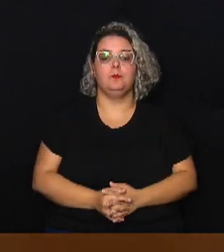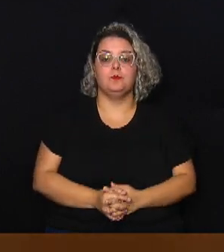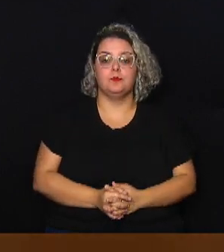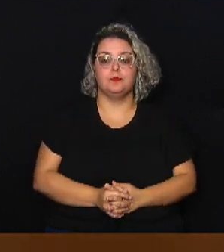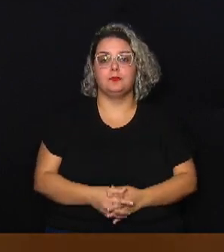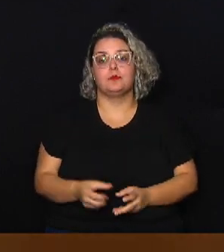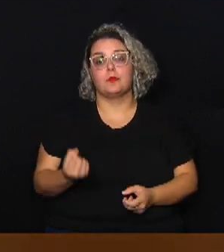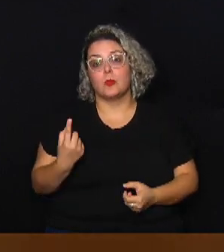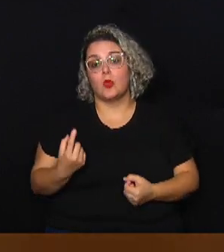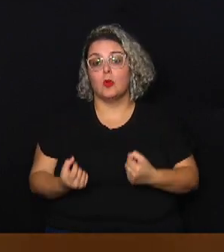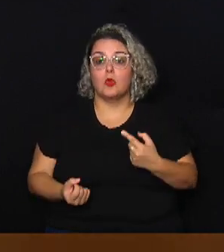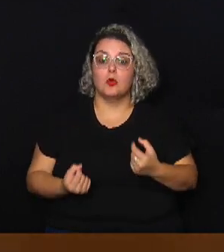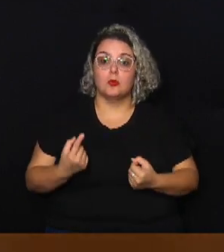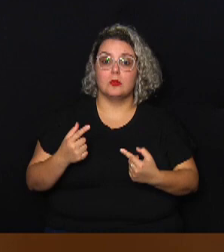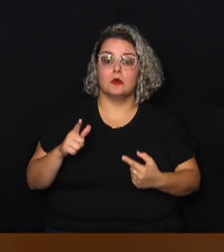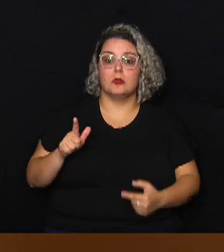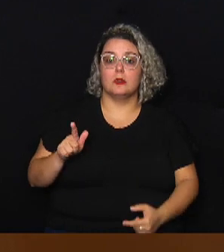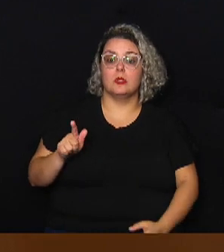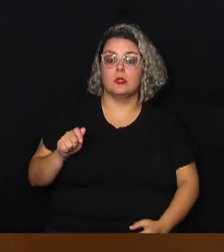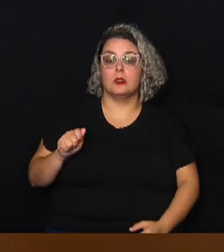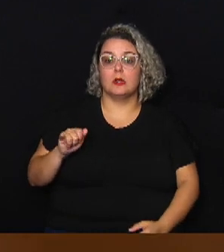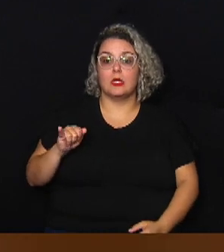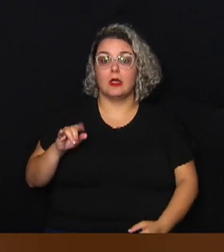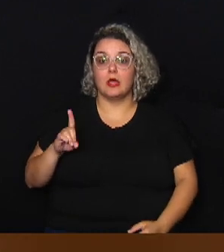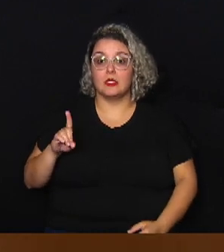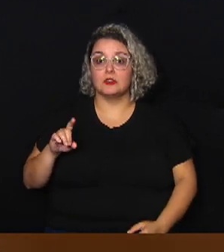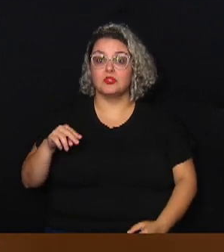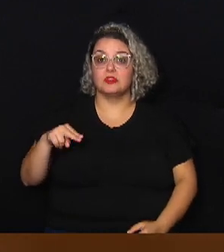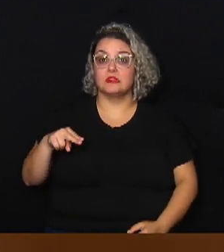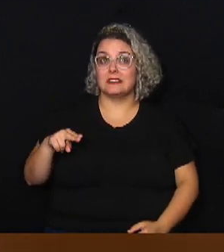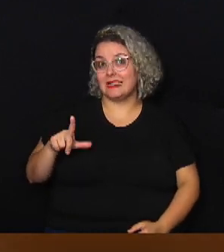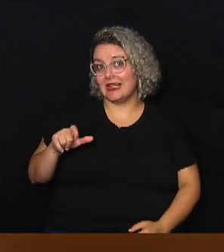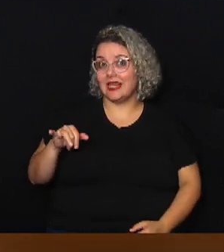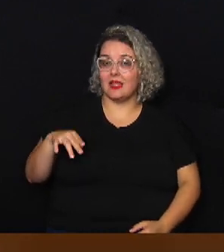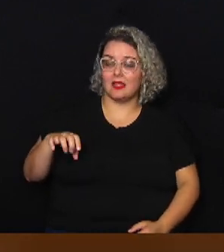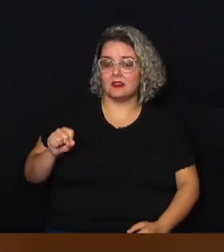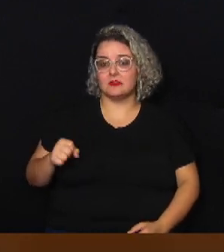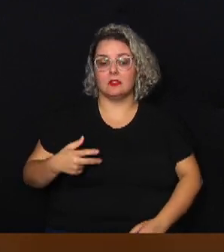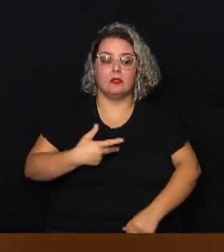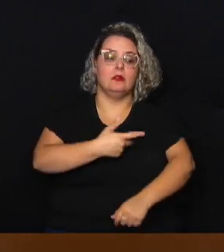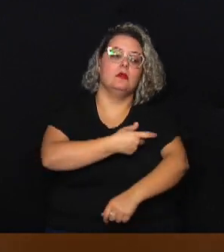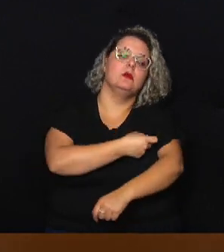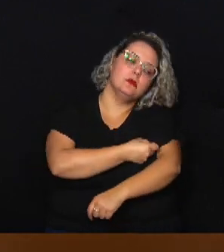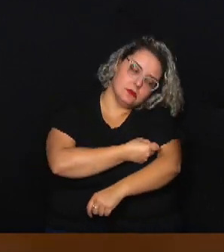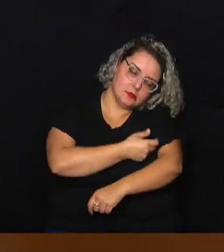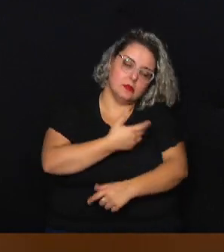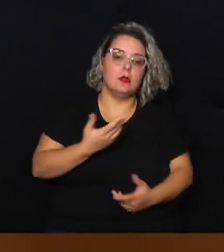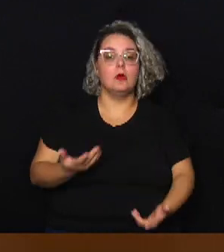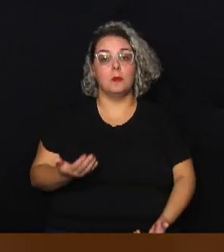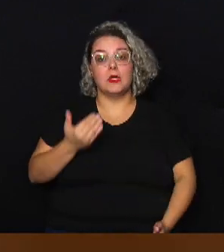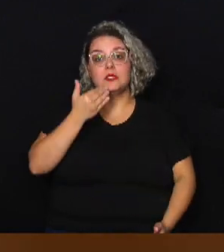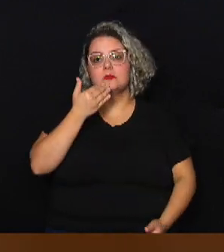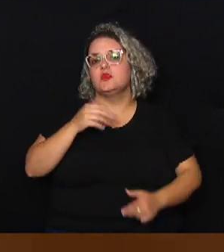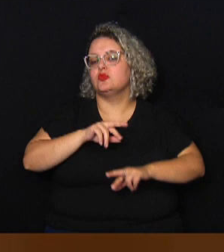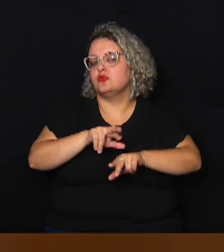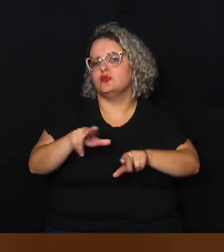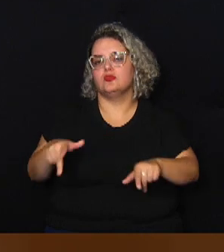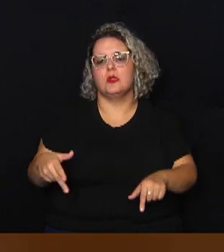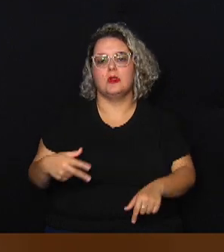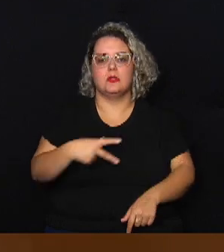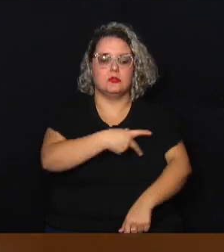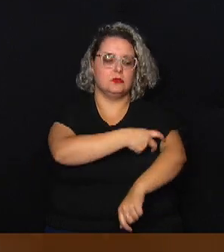alguns guidelines de anestesia. Mas a gente acaba pedindo muitos exames